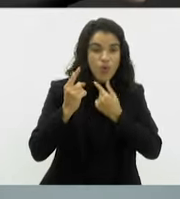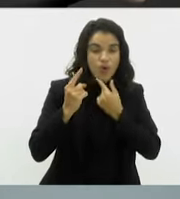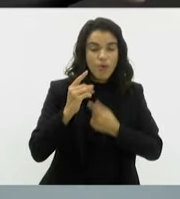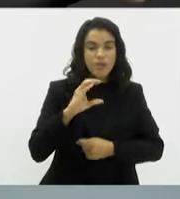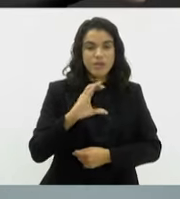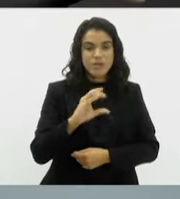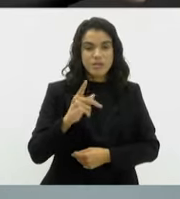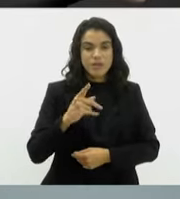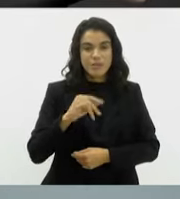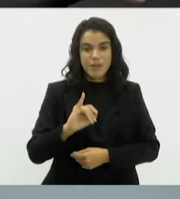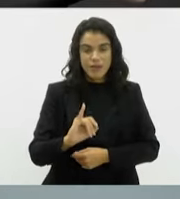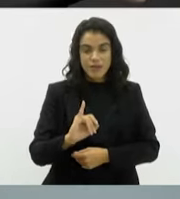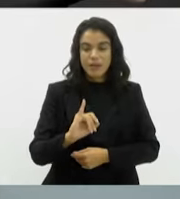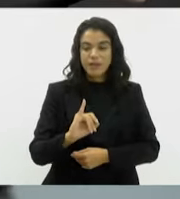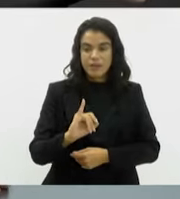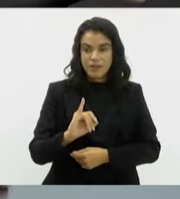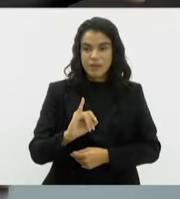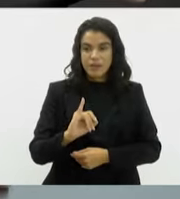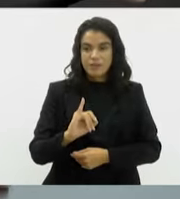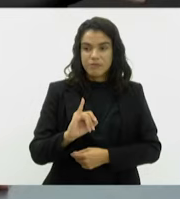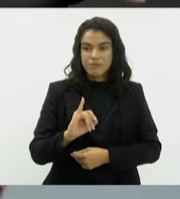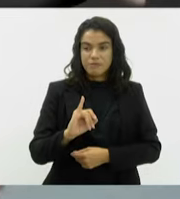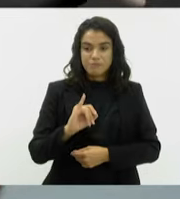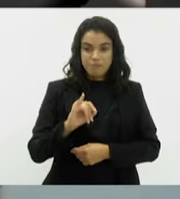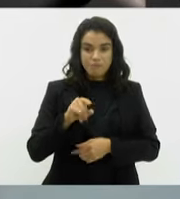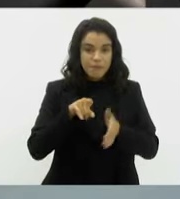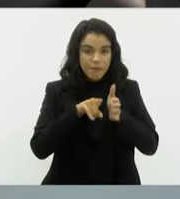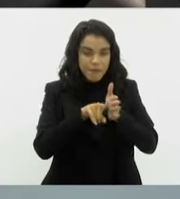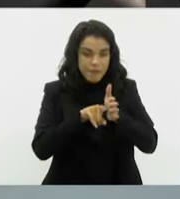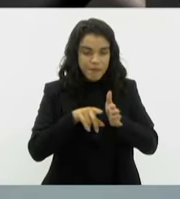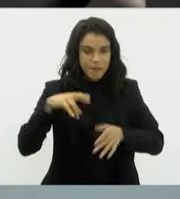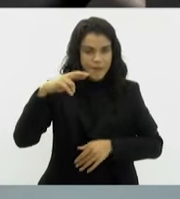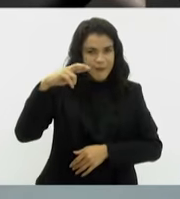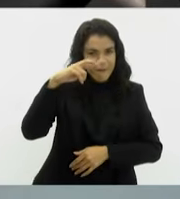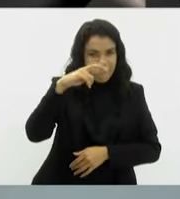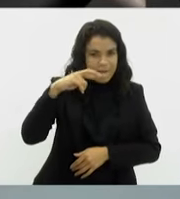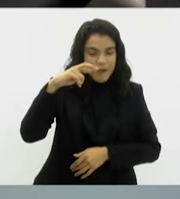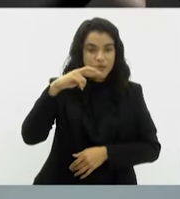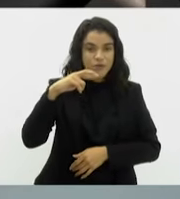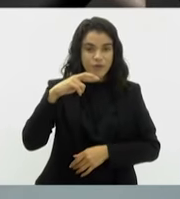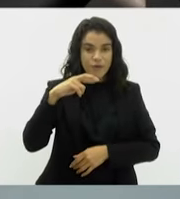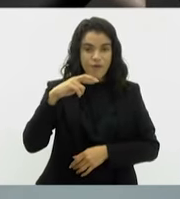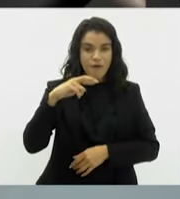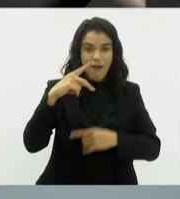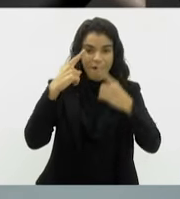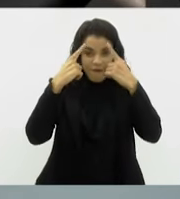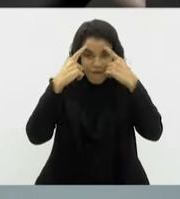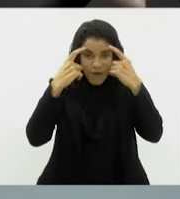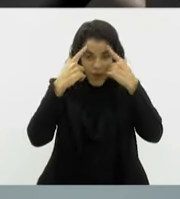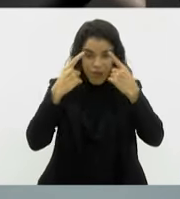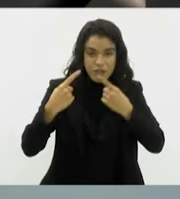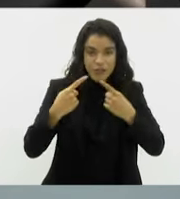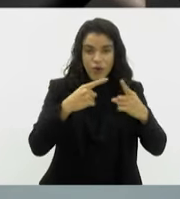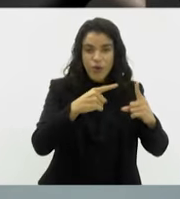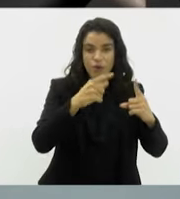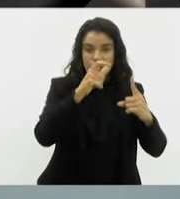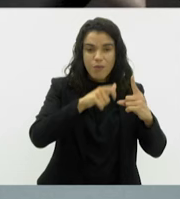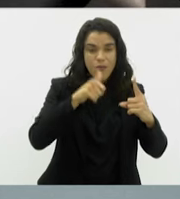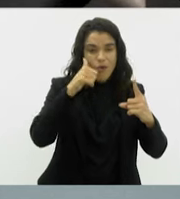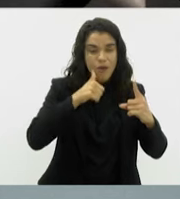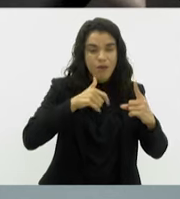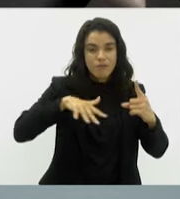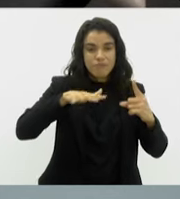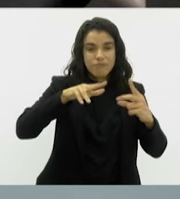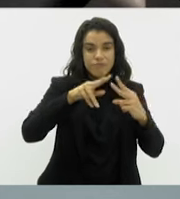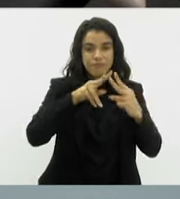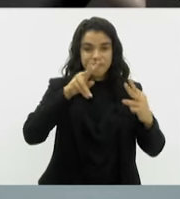CPI que investigou a violência contra a mulher no ambiente virtual, que já